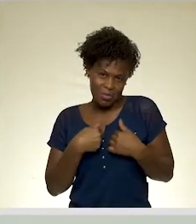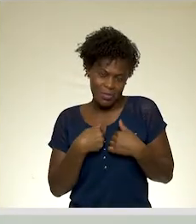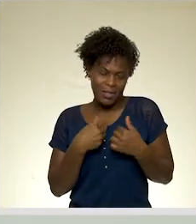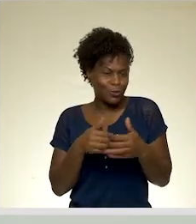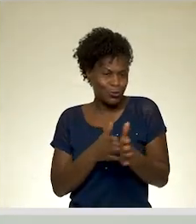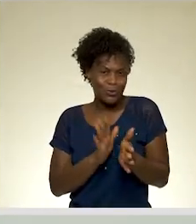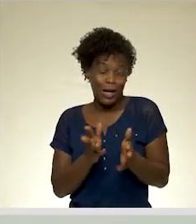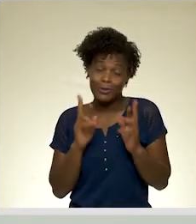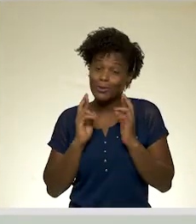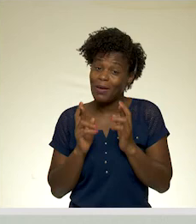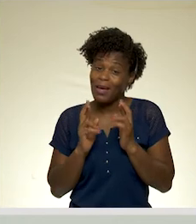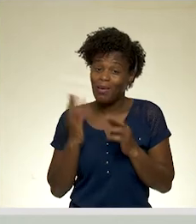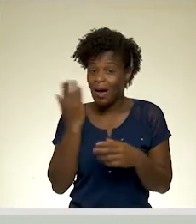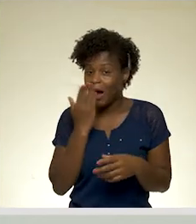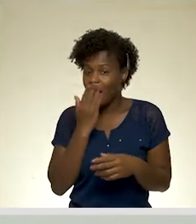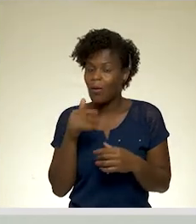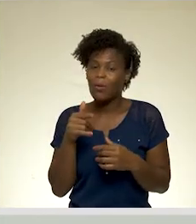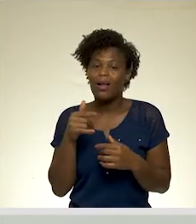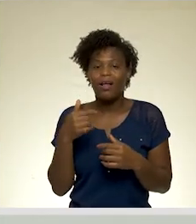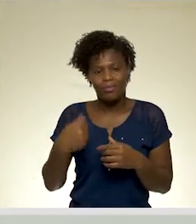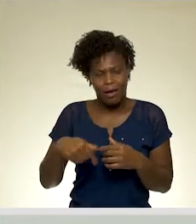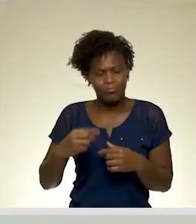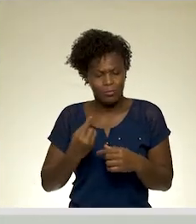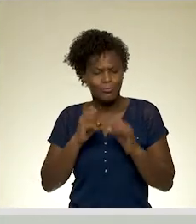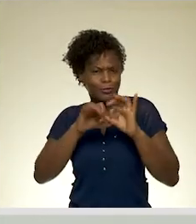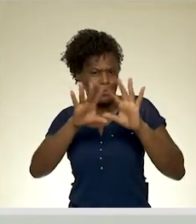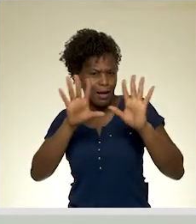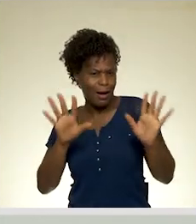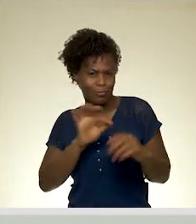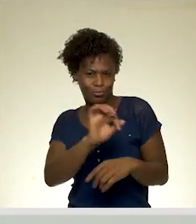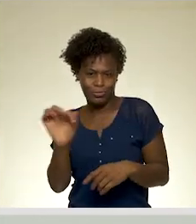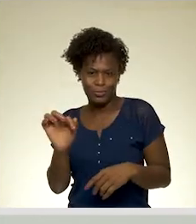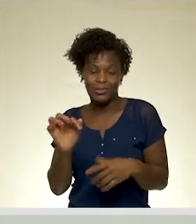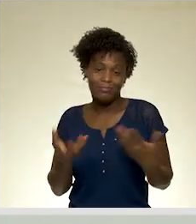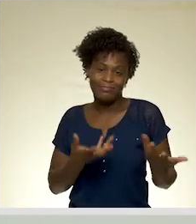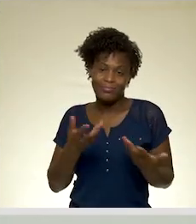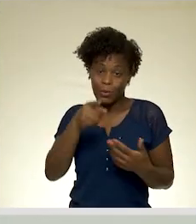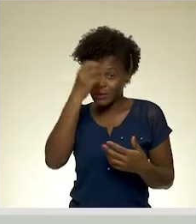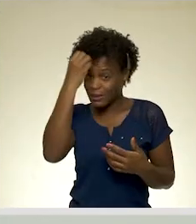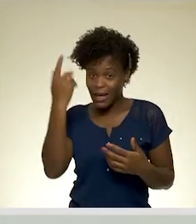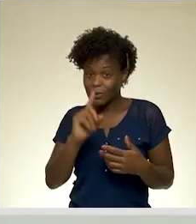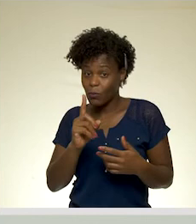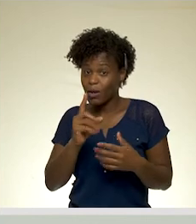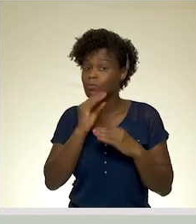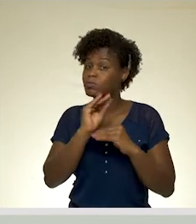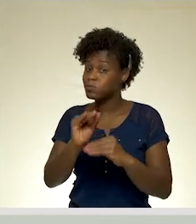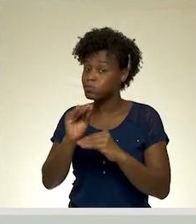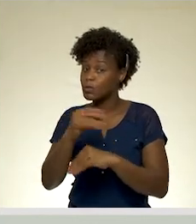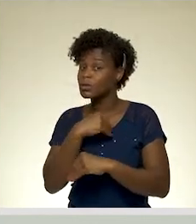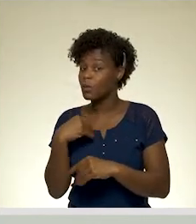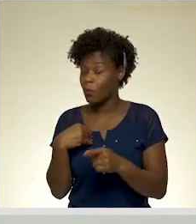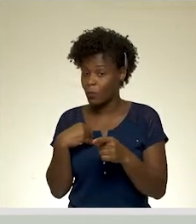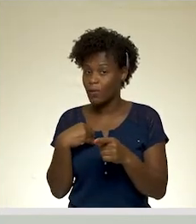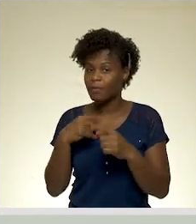tudo. Espero que a aula tenha sido esclarecedora. Não se esqueçam dos aconselhamentos